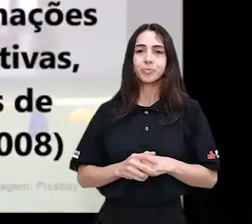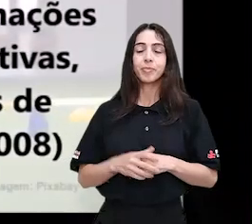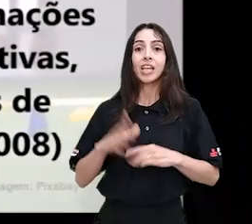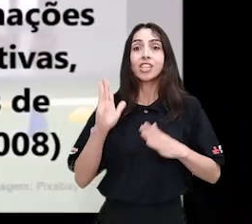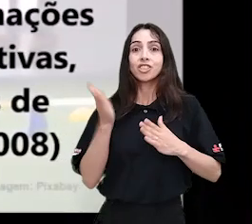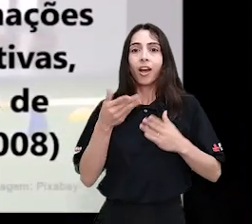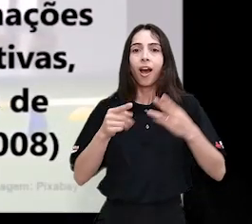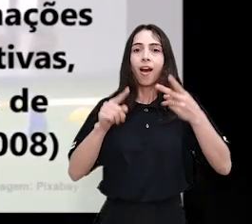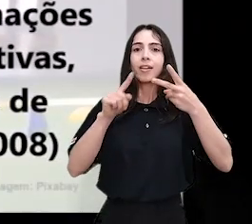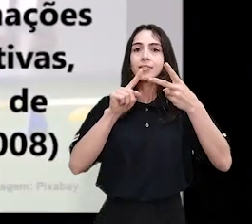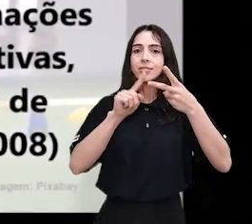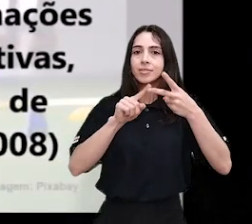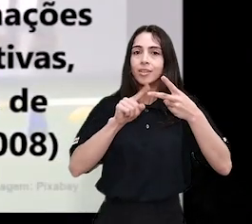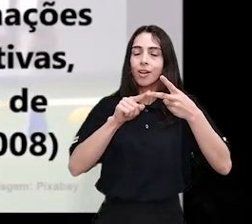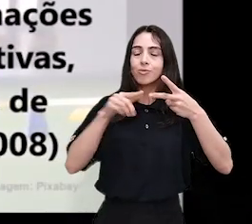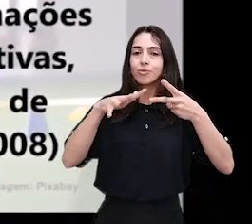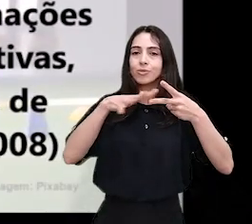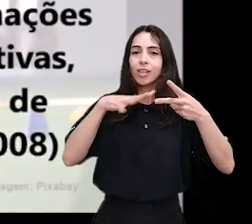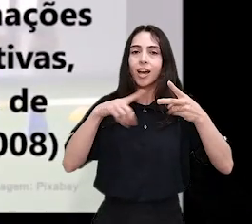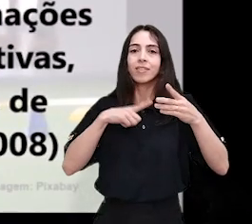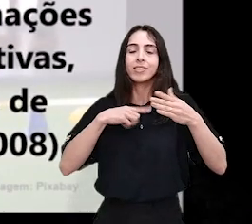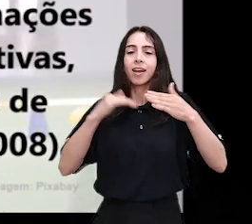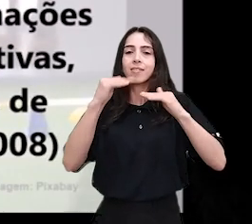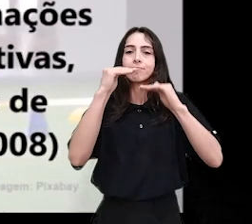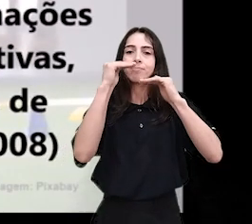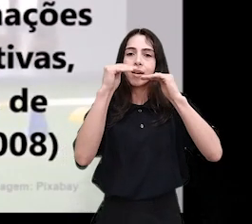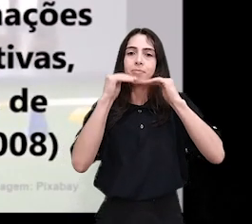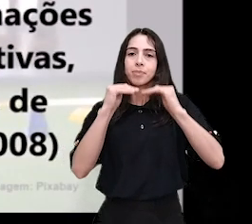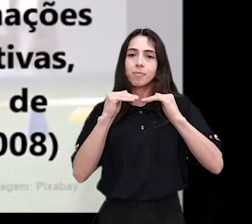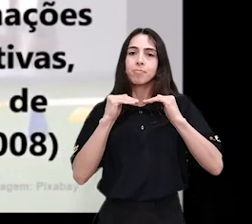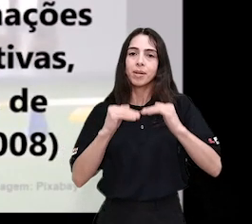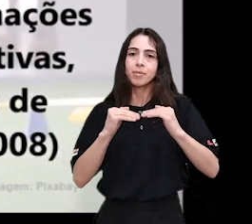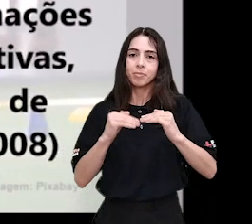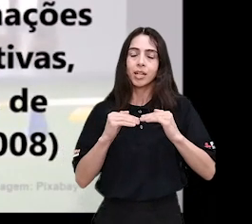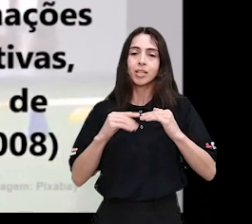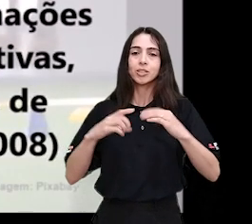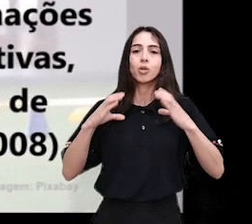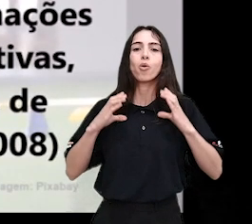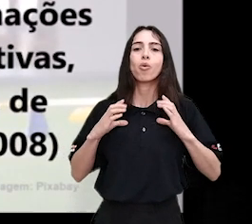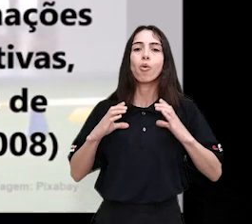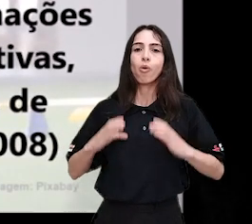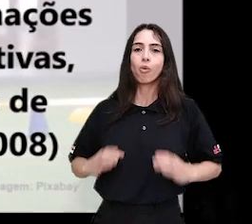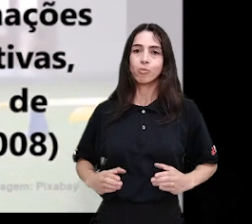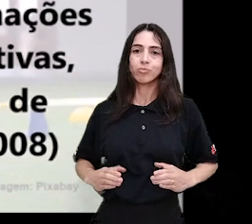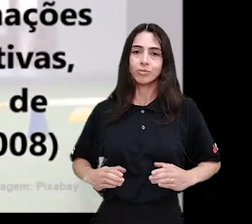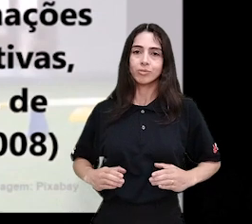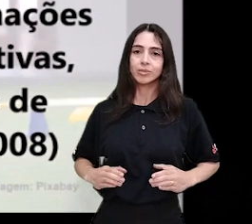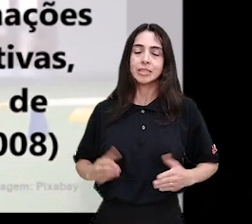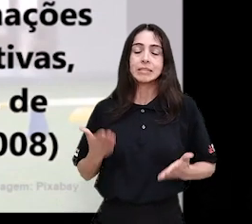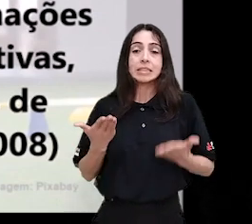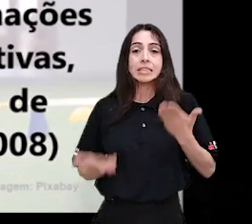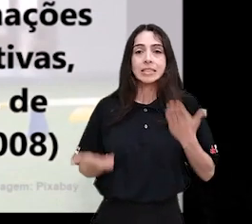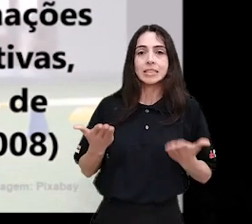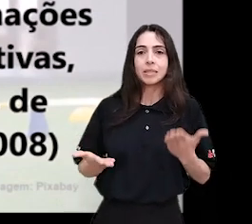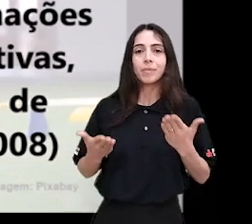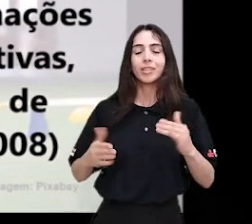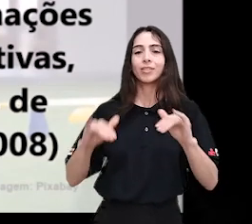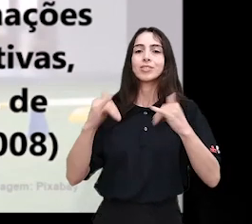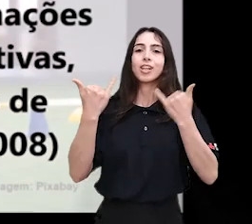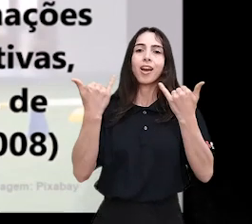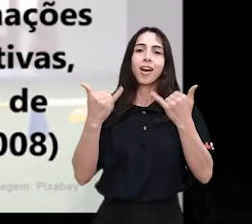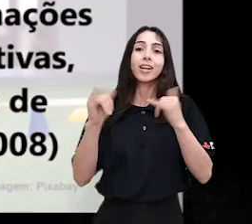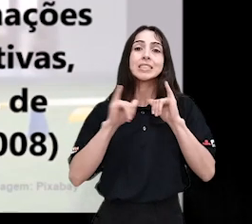centros de organização sequencial e temporal de condutas dependentes de